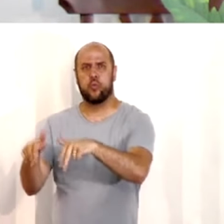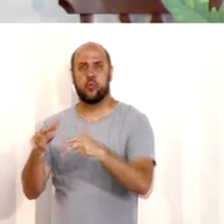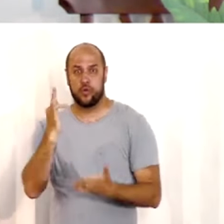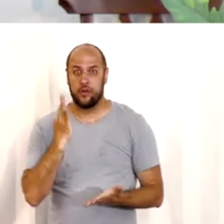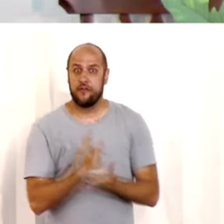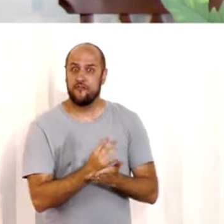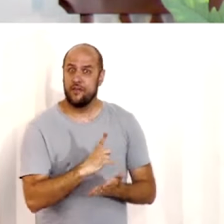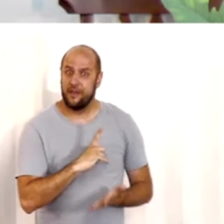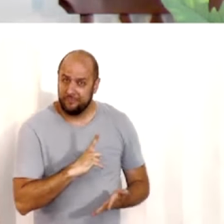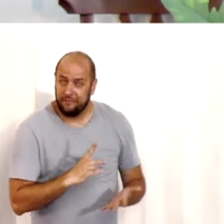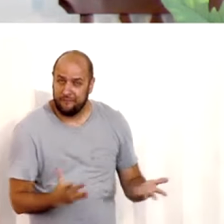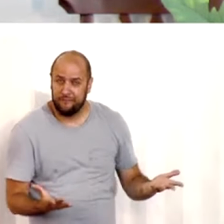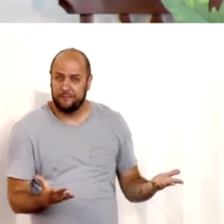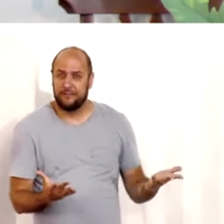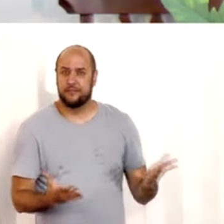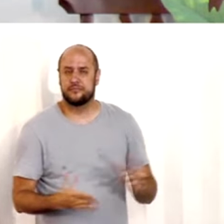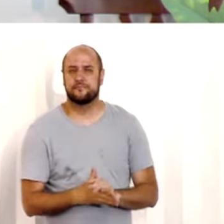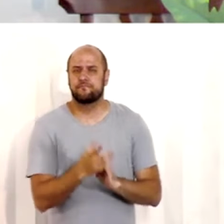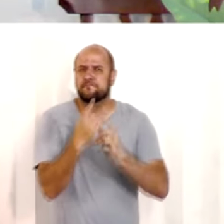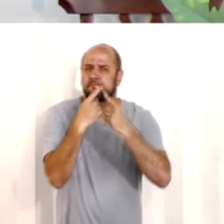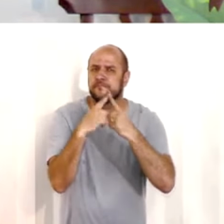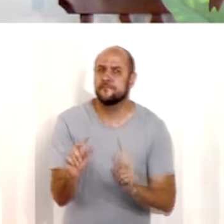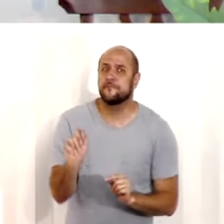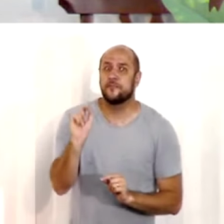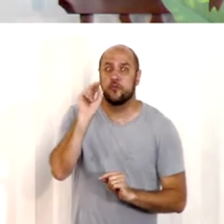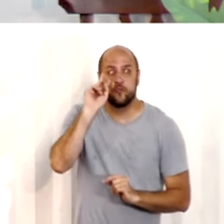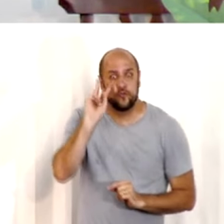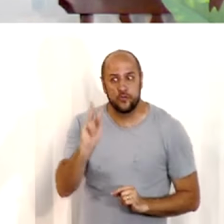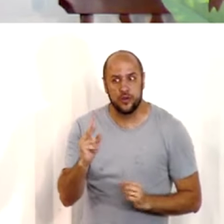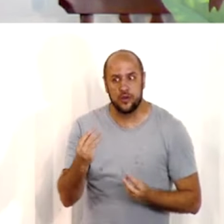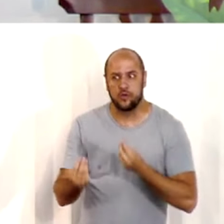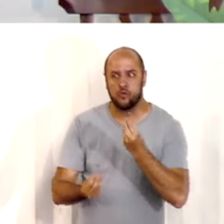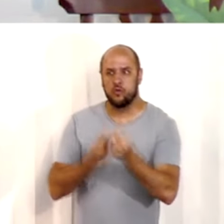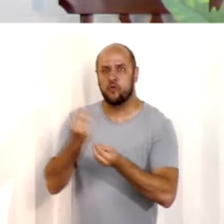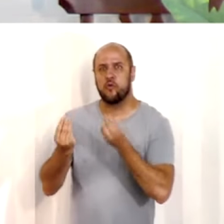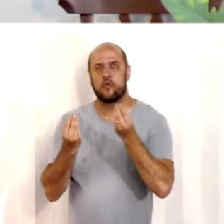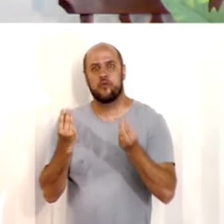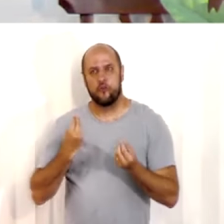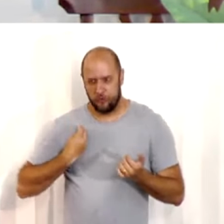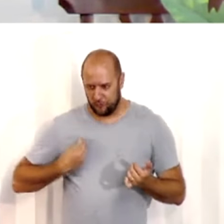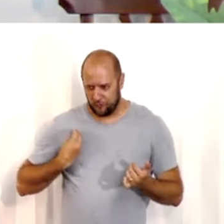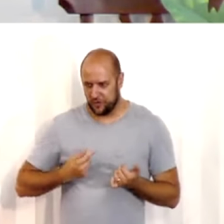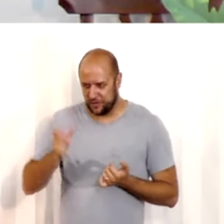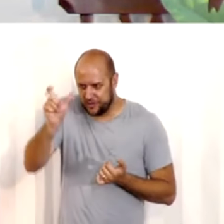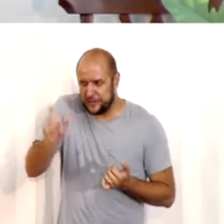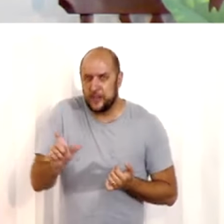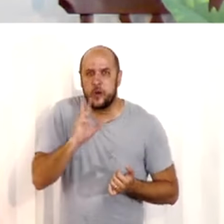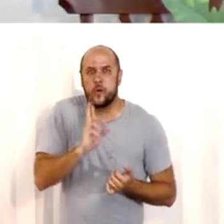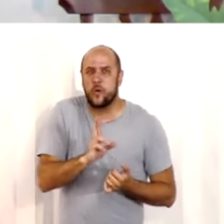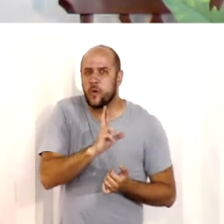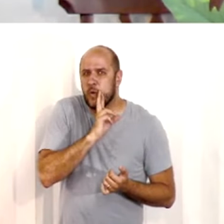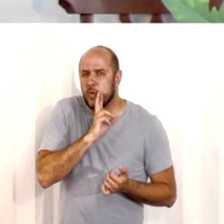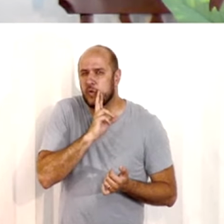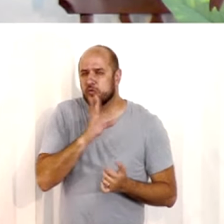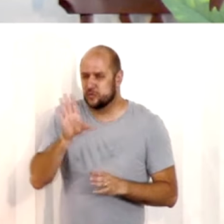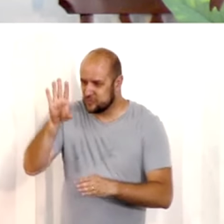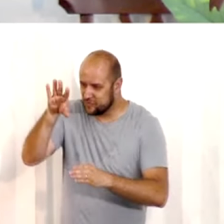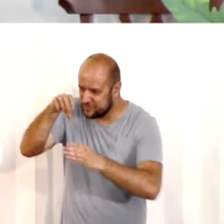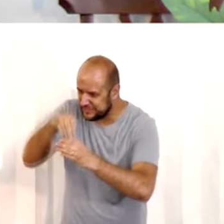Mas vejam o que foi o recomeço digno dessa mulher dentro dos